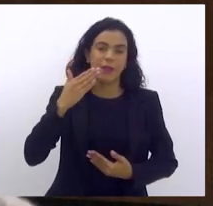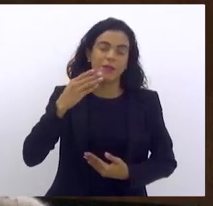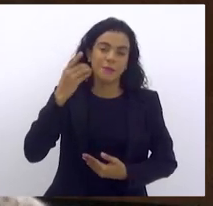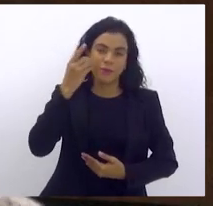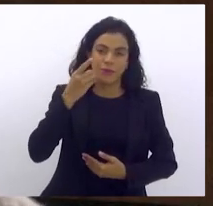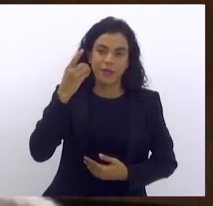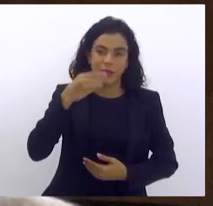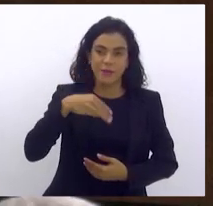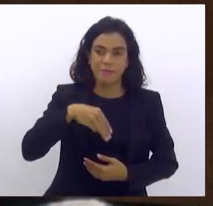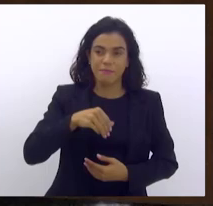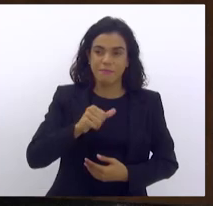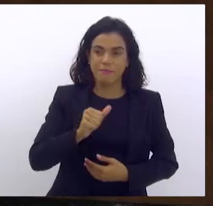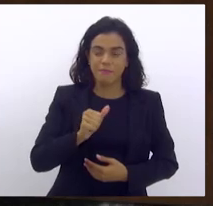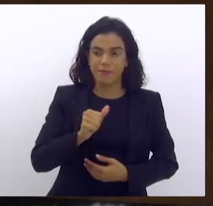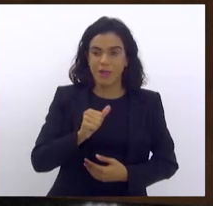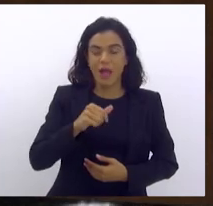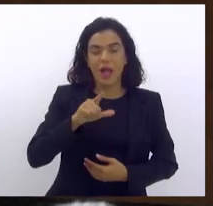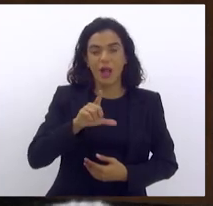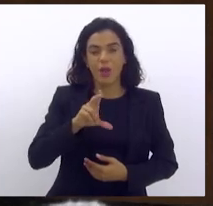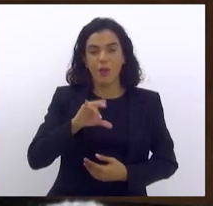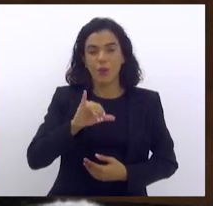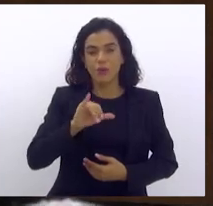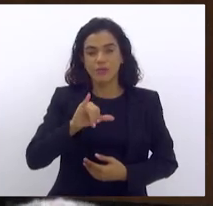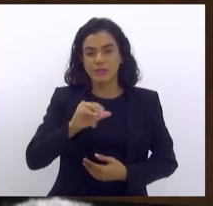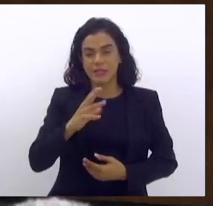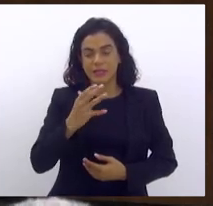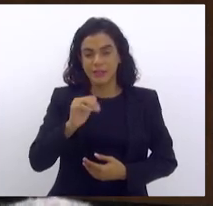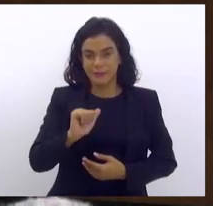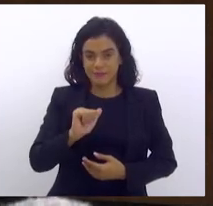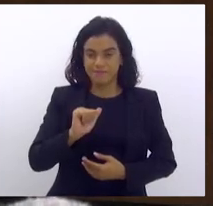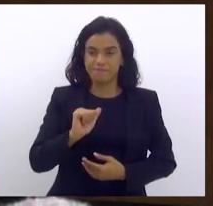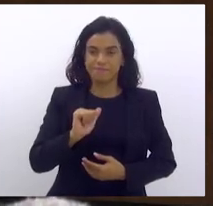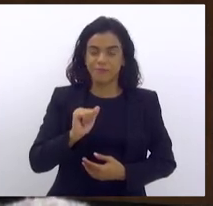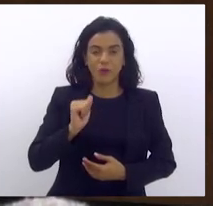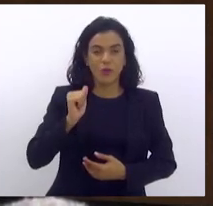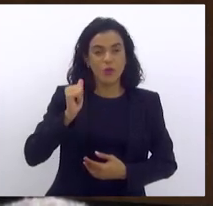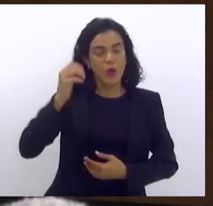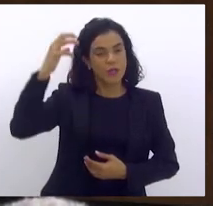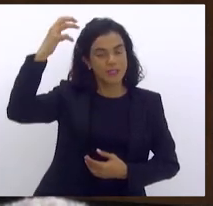nossa rainha da Zona Oeste, e eu